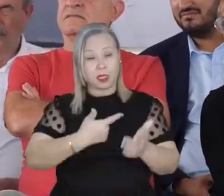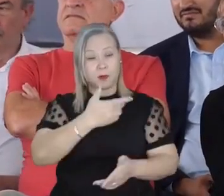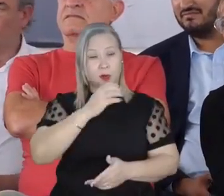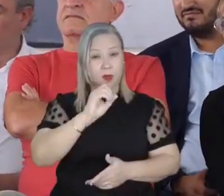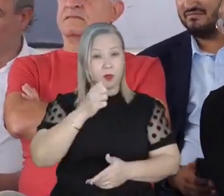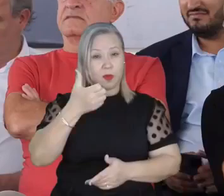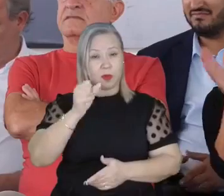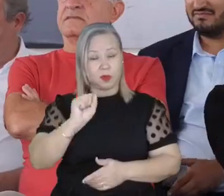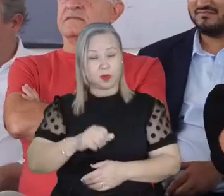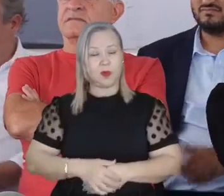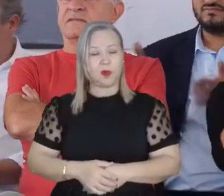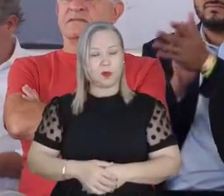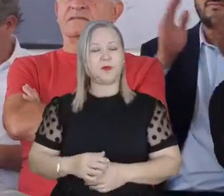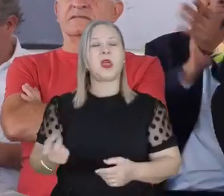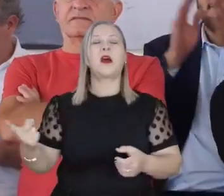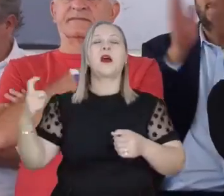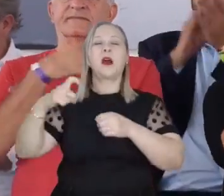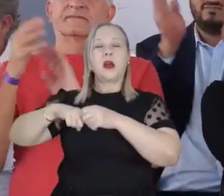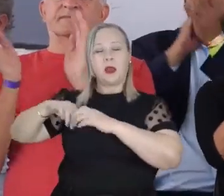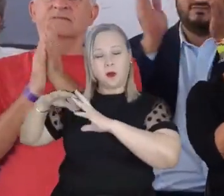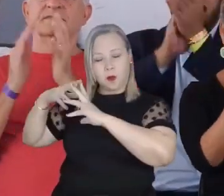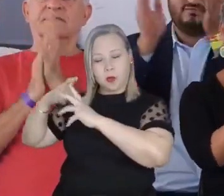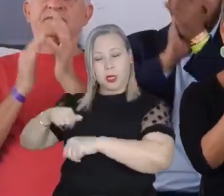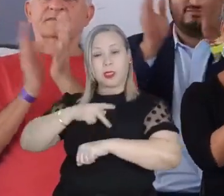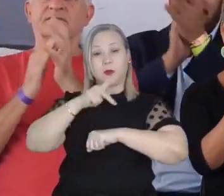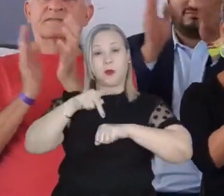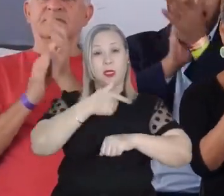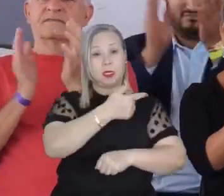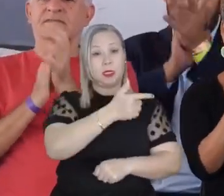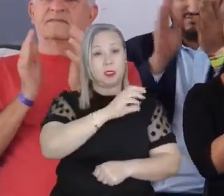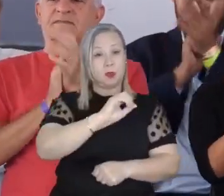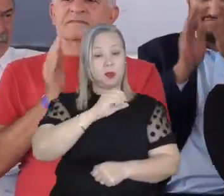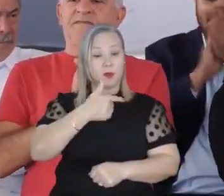esse país em 2022.